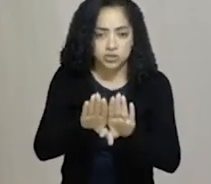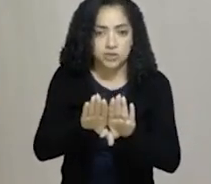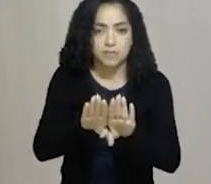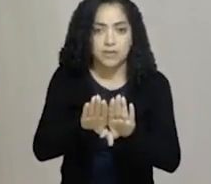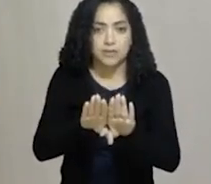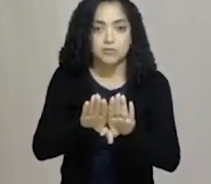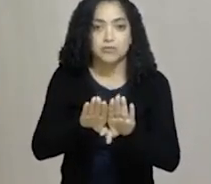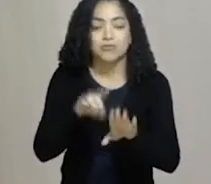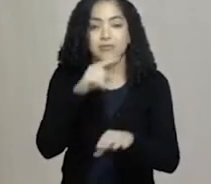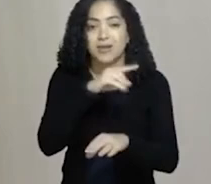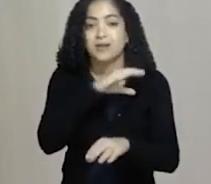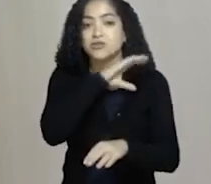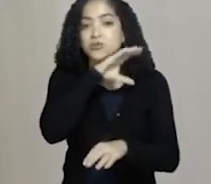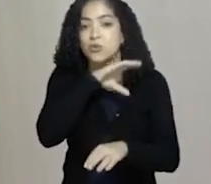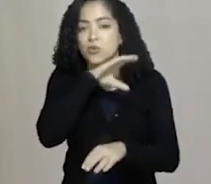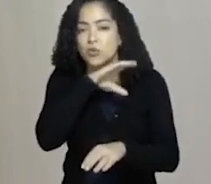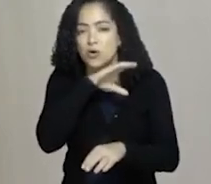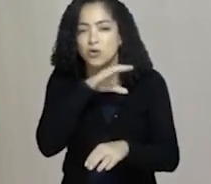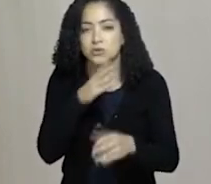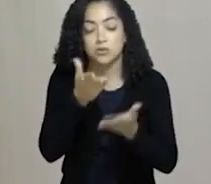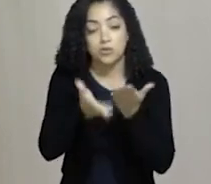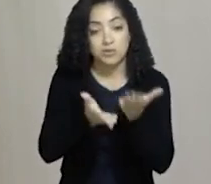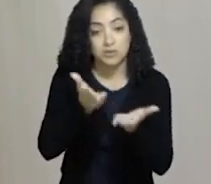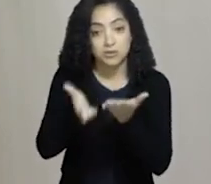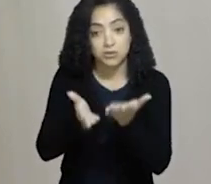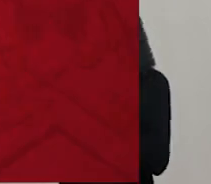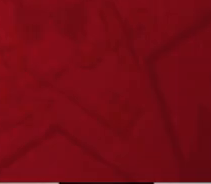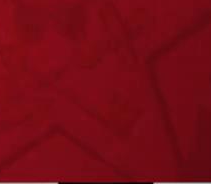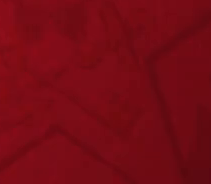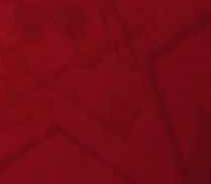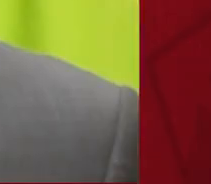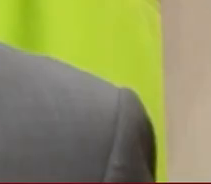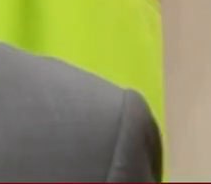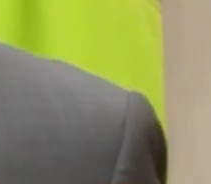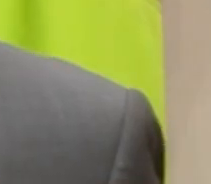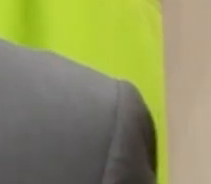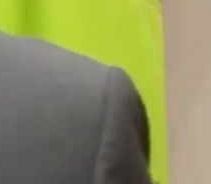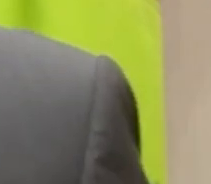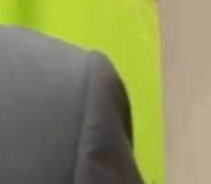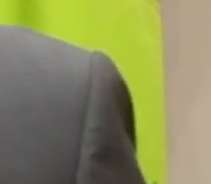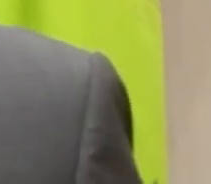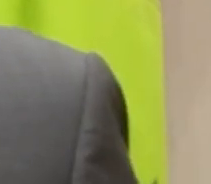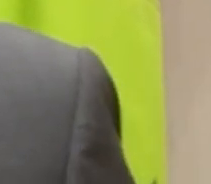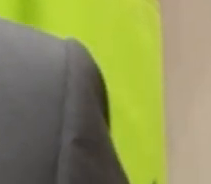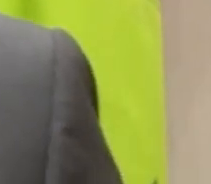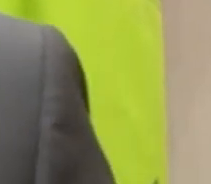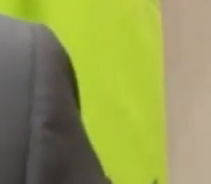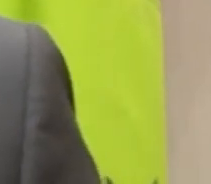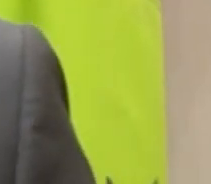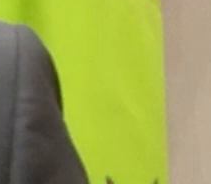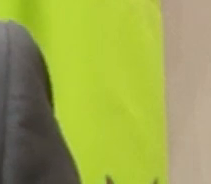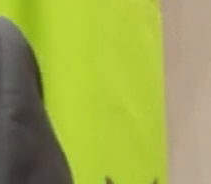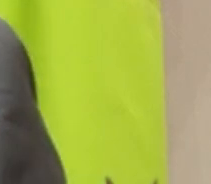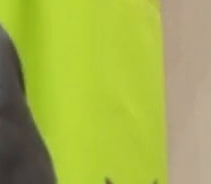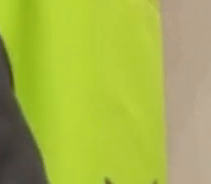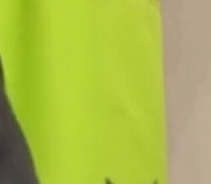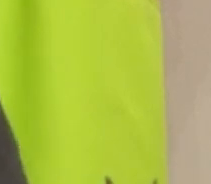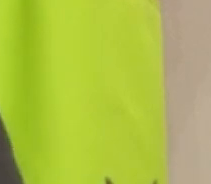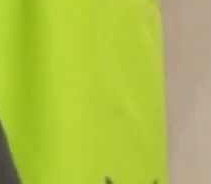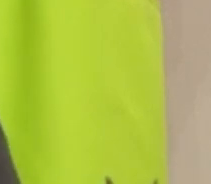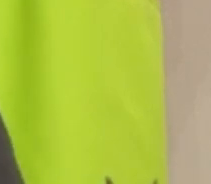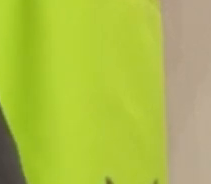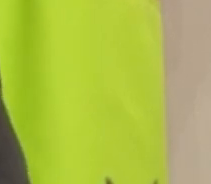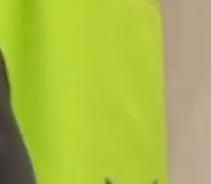Concórdia atendimento serão no município de Joaçaba o deputado Mateus cadorim falou sobre o projeto você